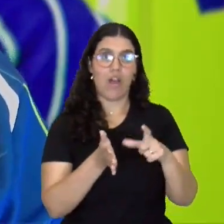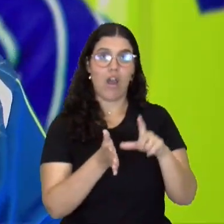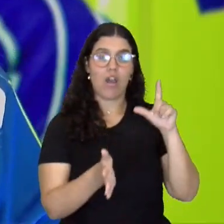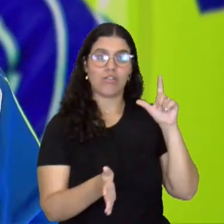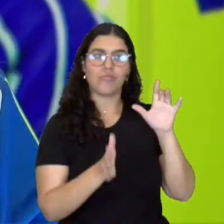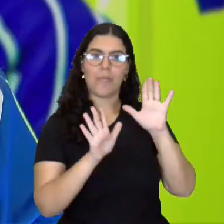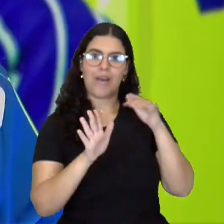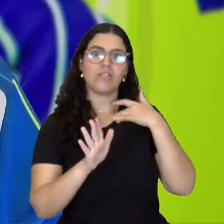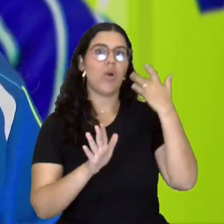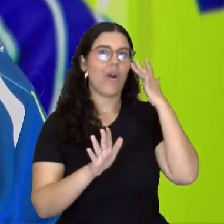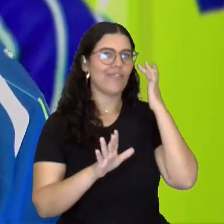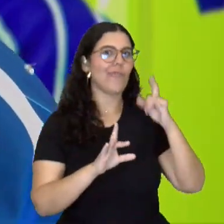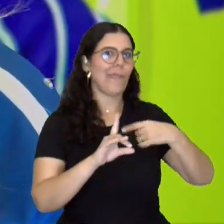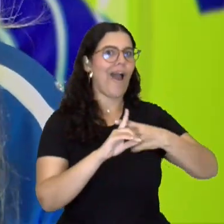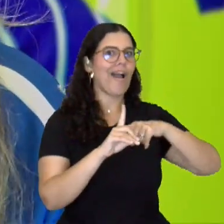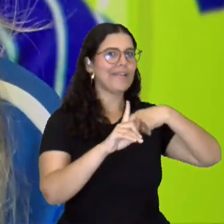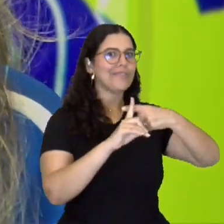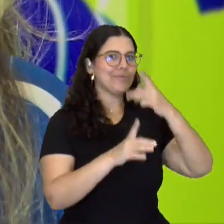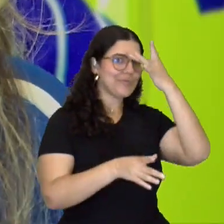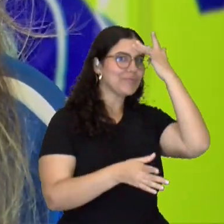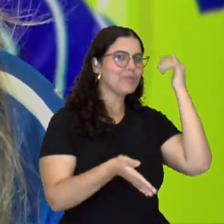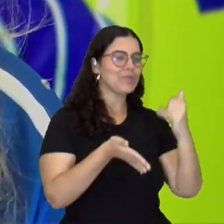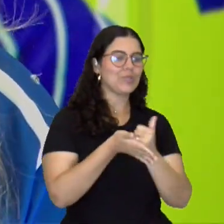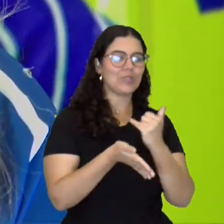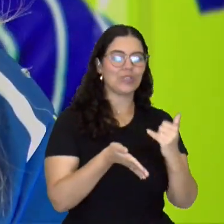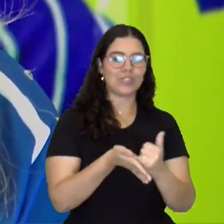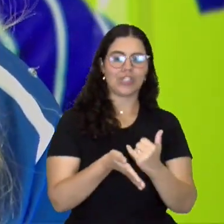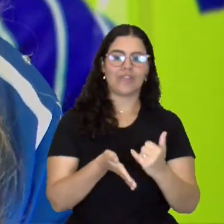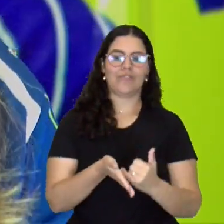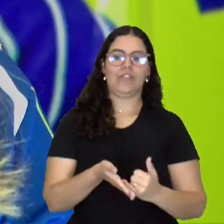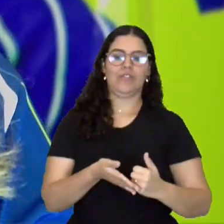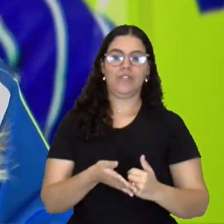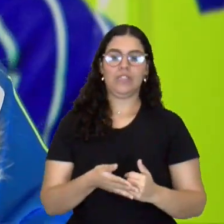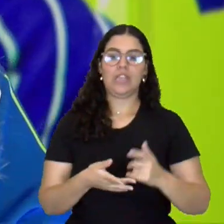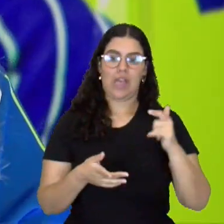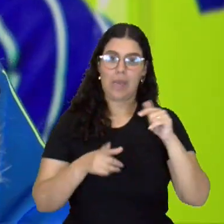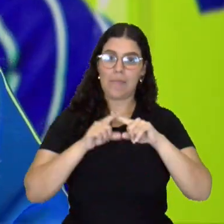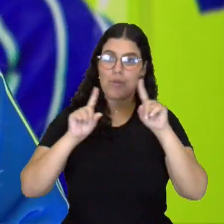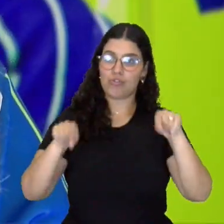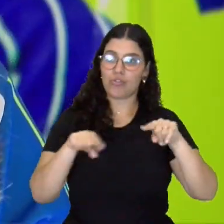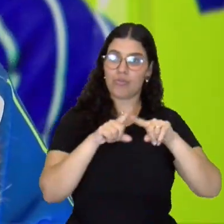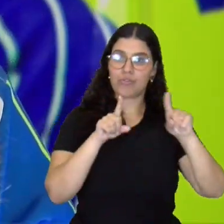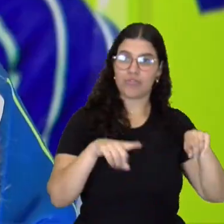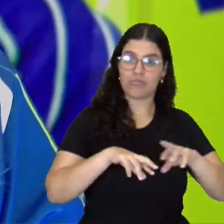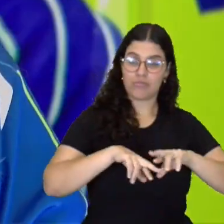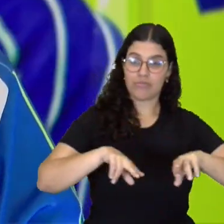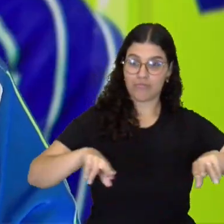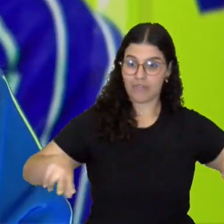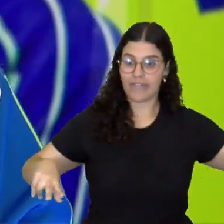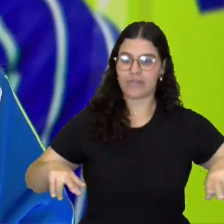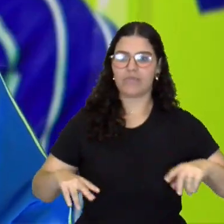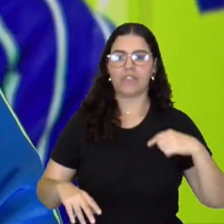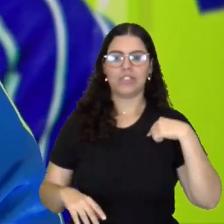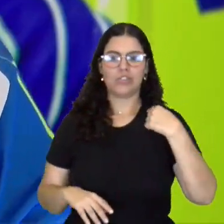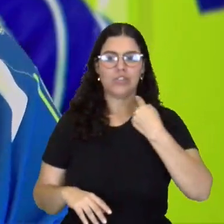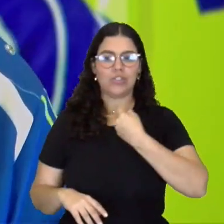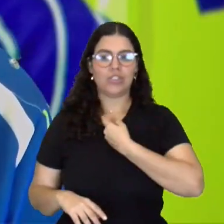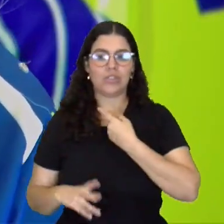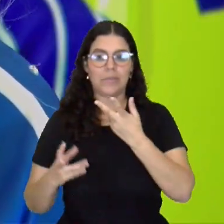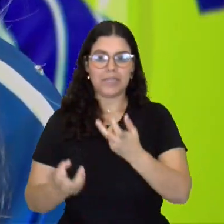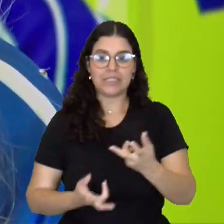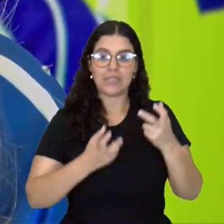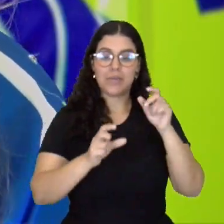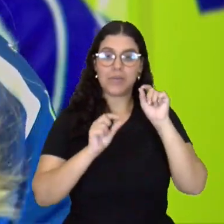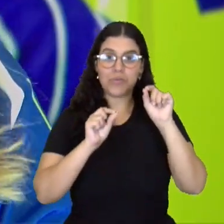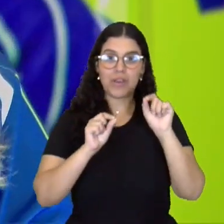São muitos projetos. Então, cada vez, quando a gente está fazendo esse festival, o que está acontecendo? As nossas equipes, na vez de diminuir, elas estão